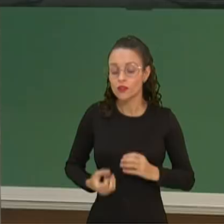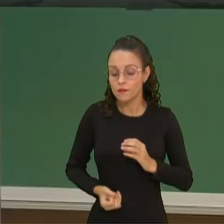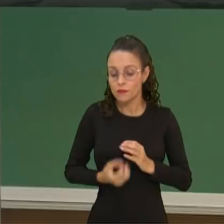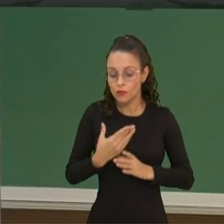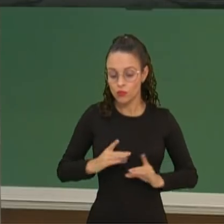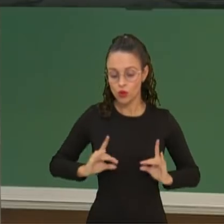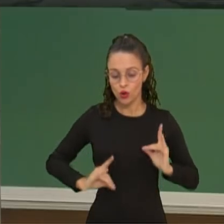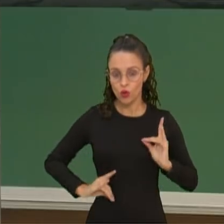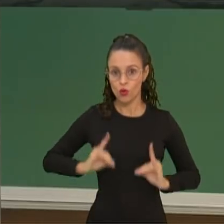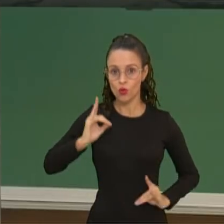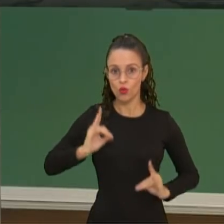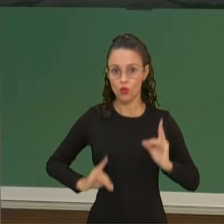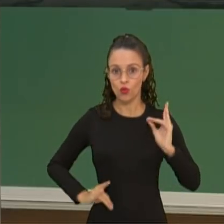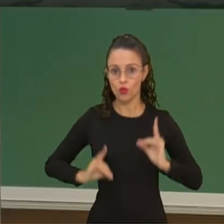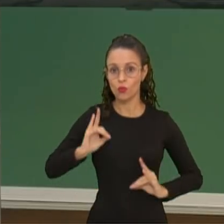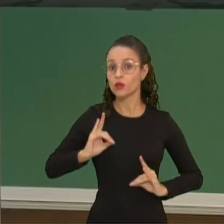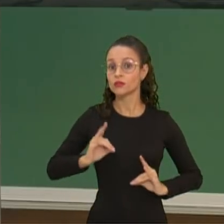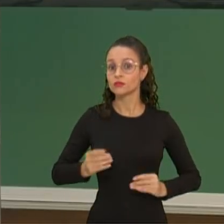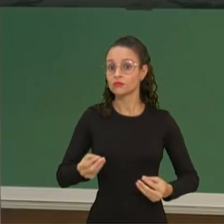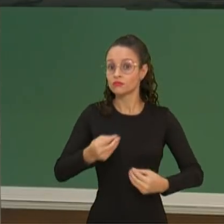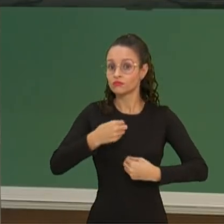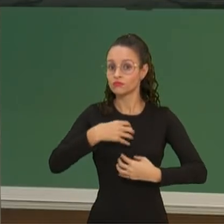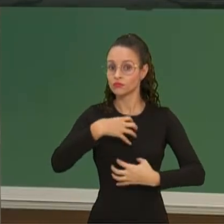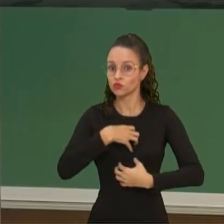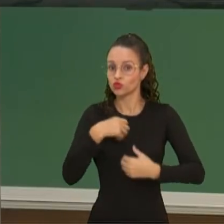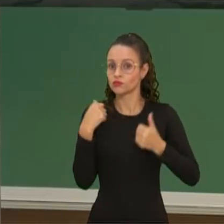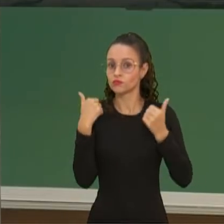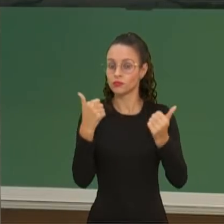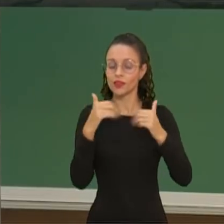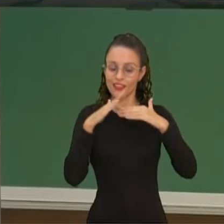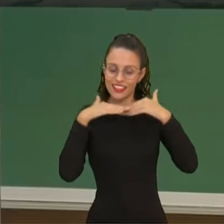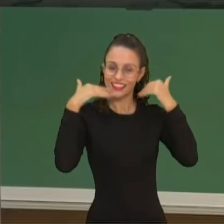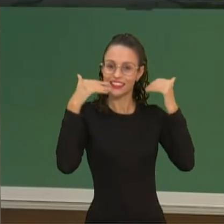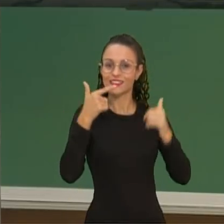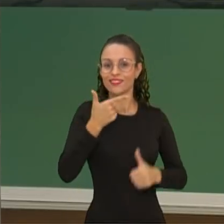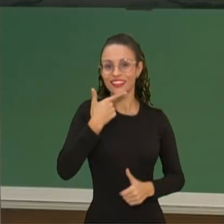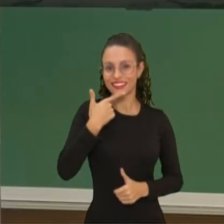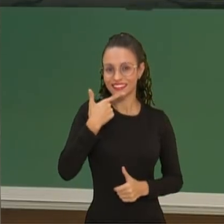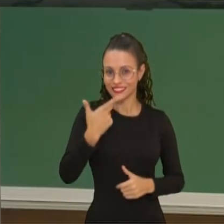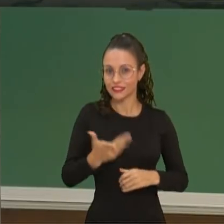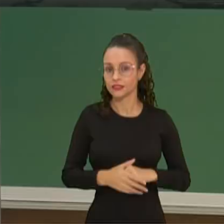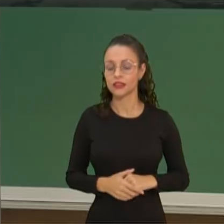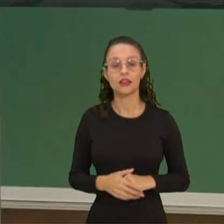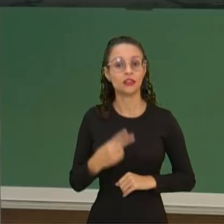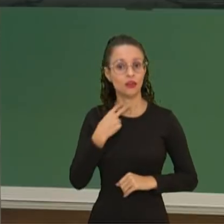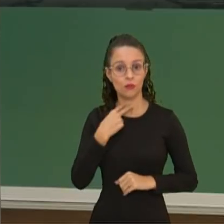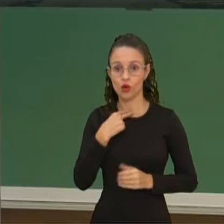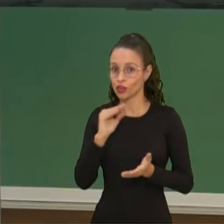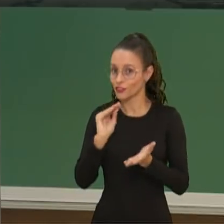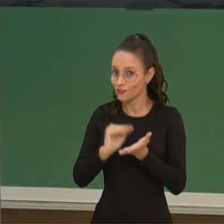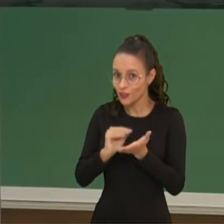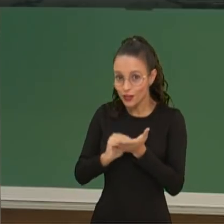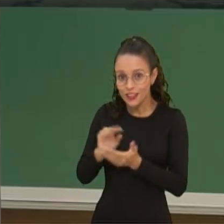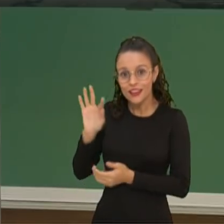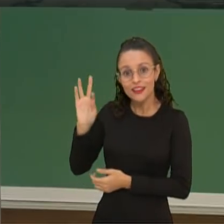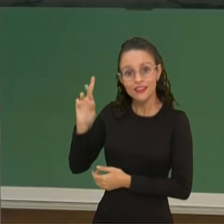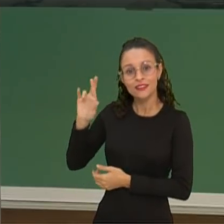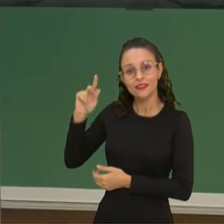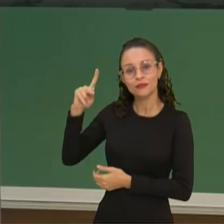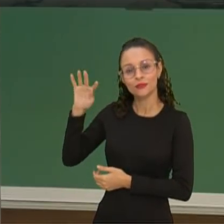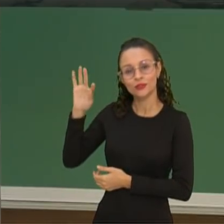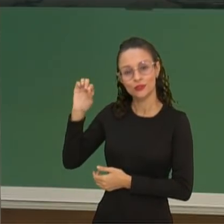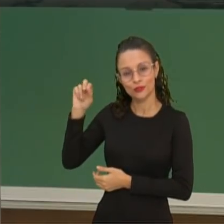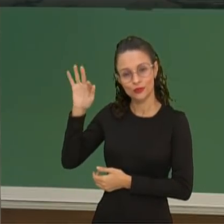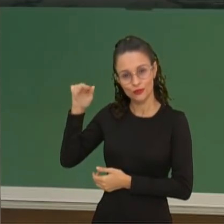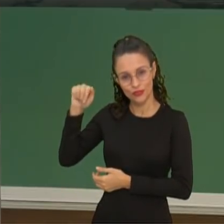hormônio que faz a gente se sentir bem, alto astral, feliz, de bom humor. Então não pode faltar triptofano na nossa